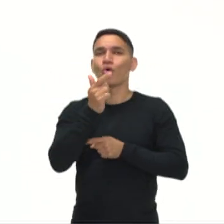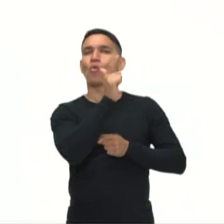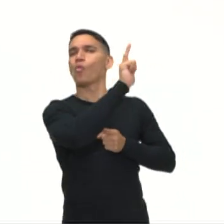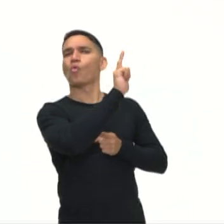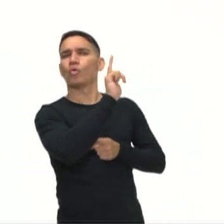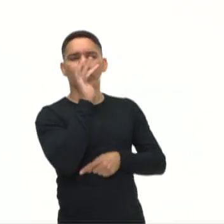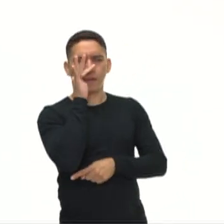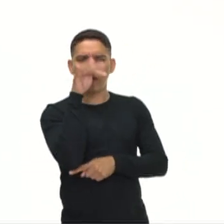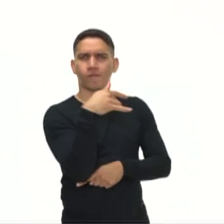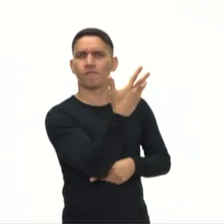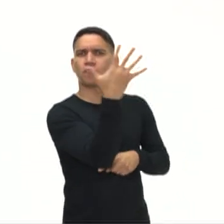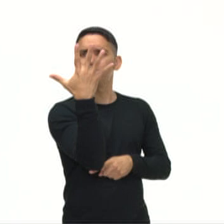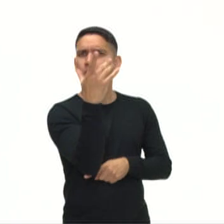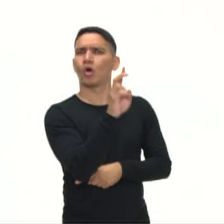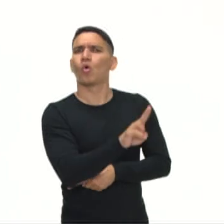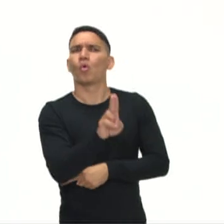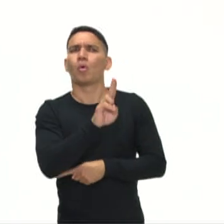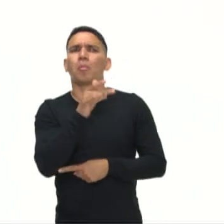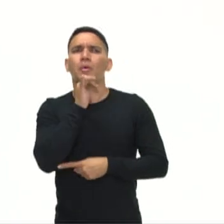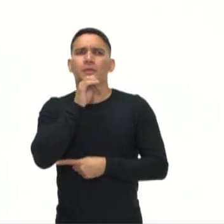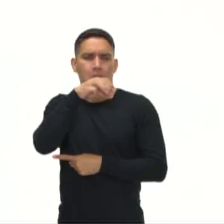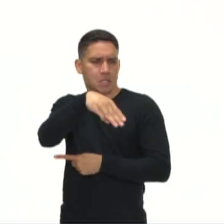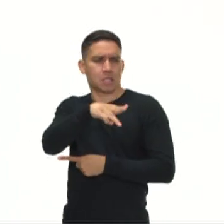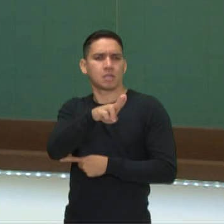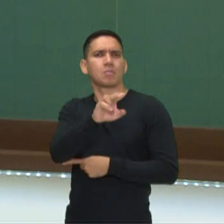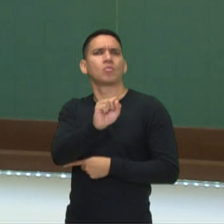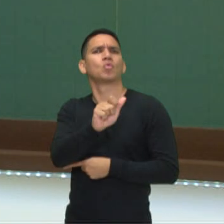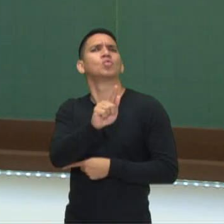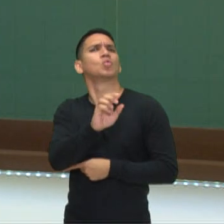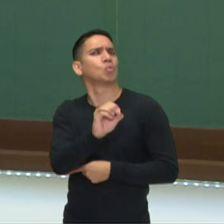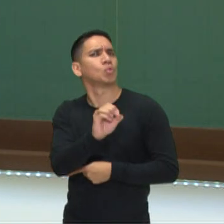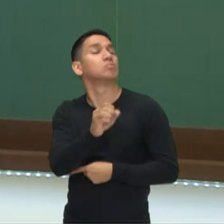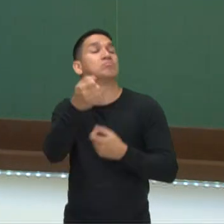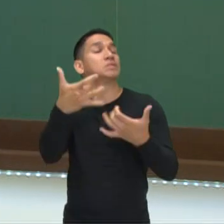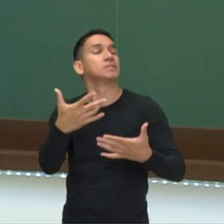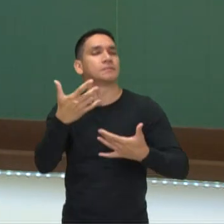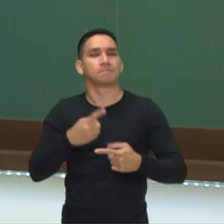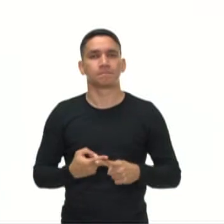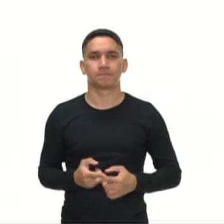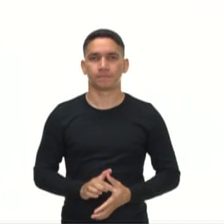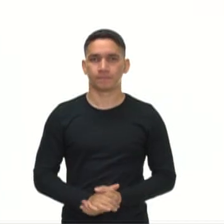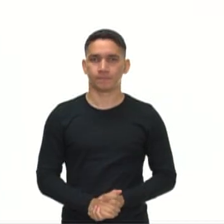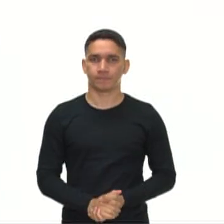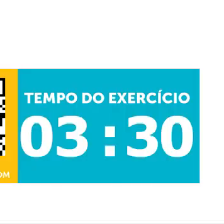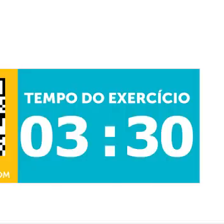outra planta, como o musgo, por exemplo? Justifique a sua resposta.